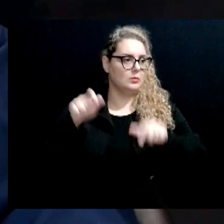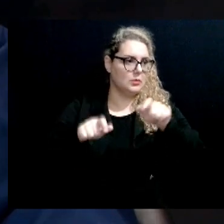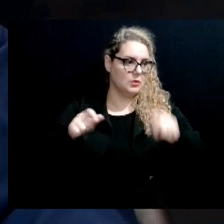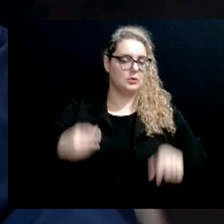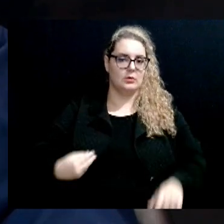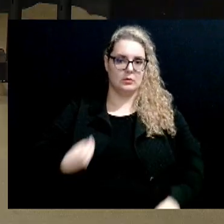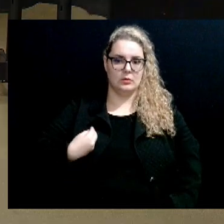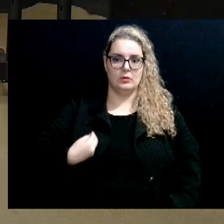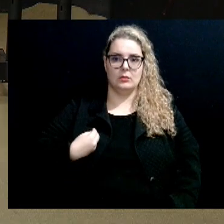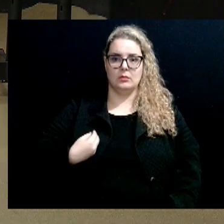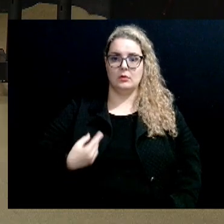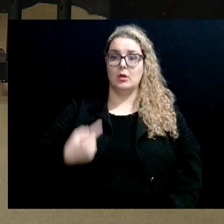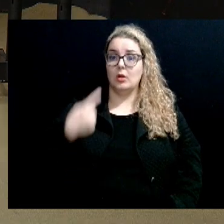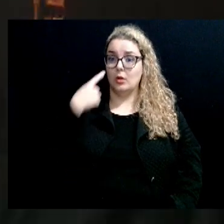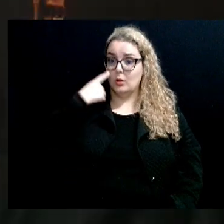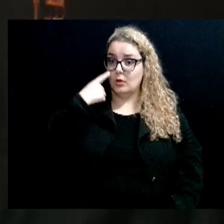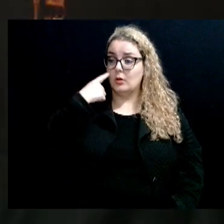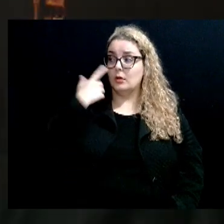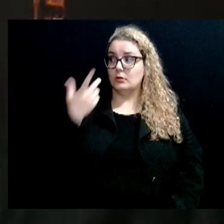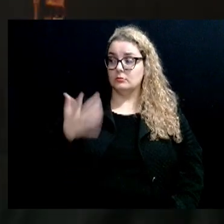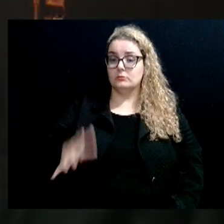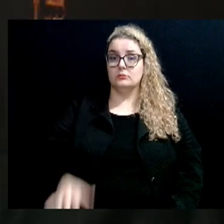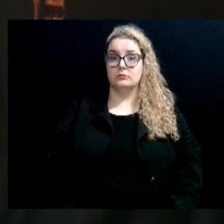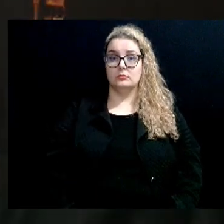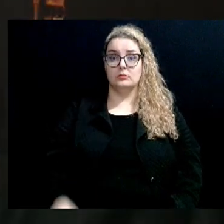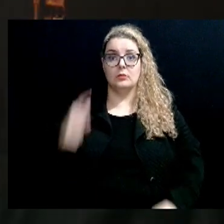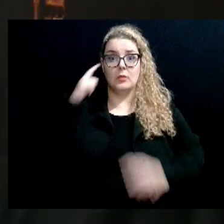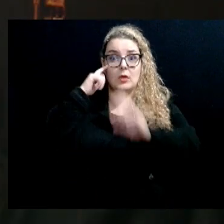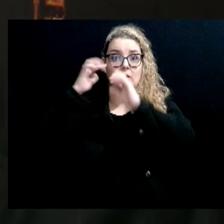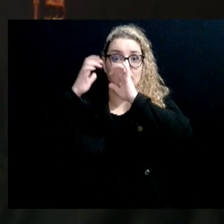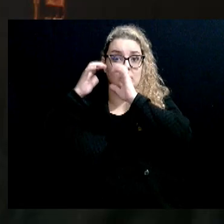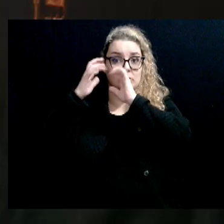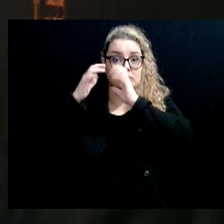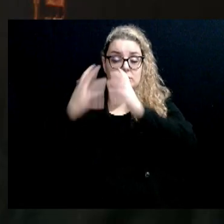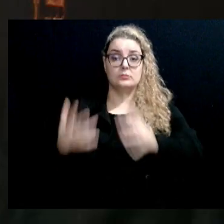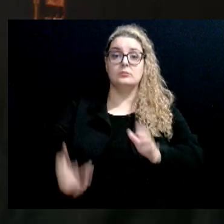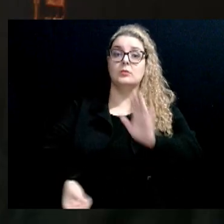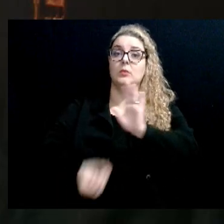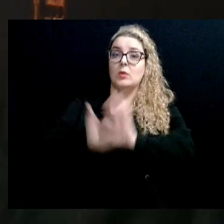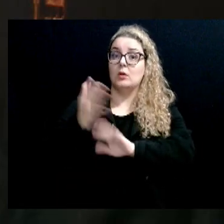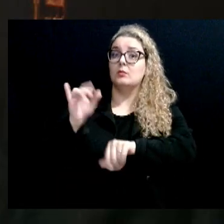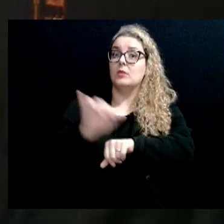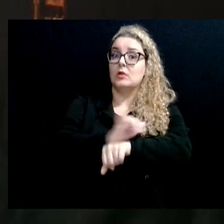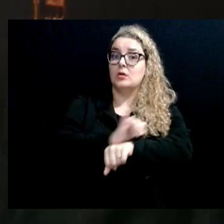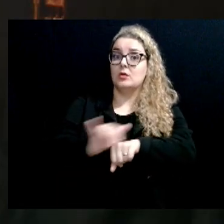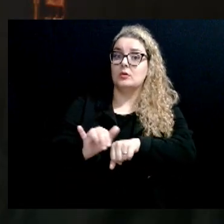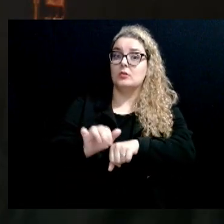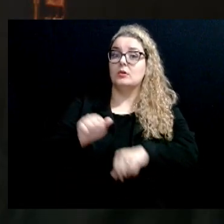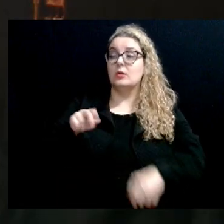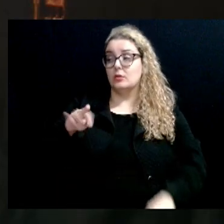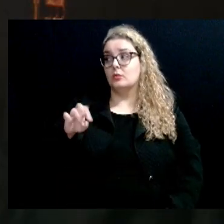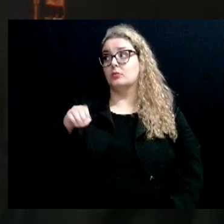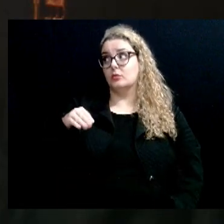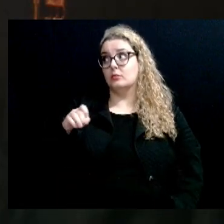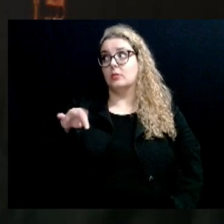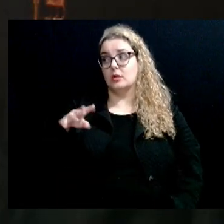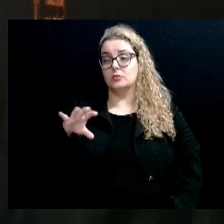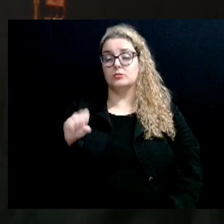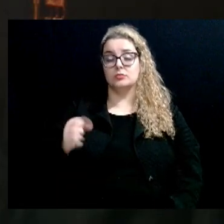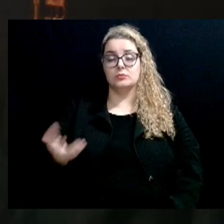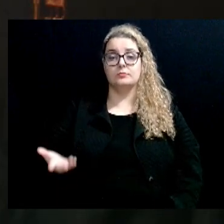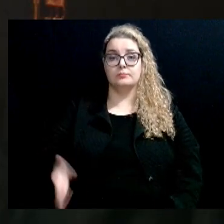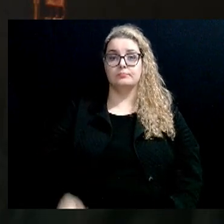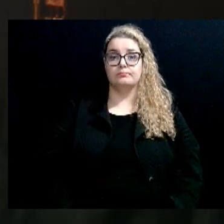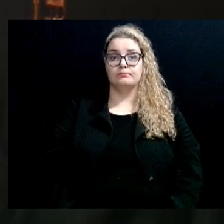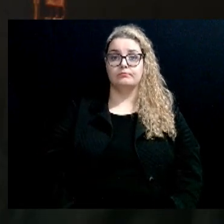Olha, gente, o cérebro, né, acaba criando mecanismos automáticos, né? E aí é uma